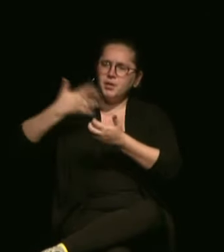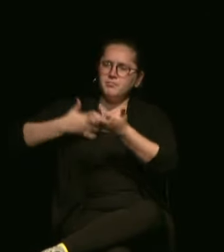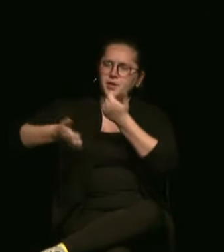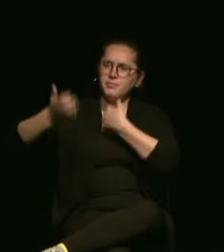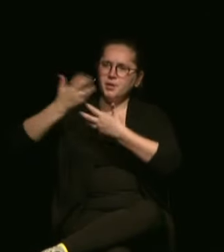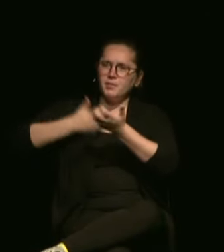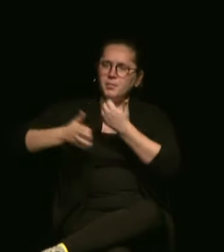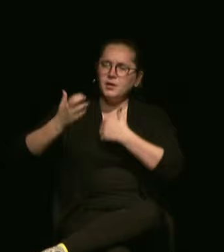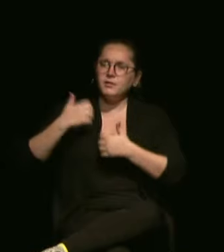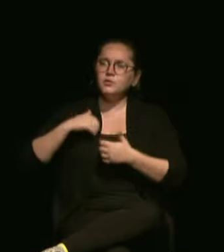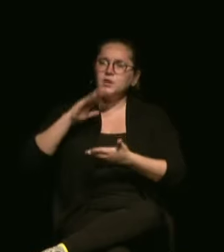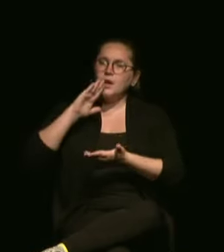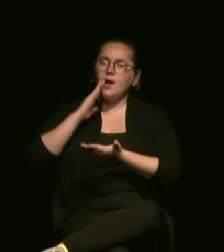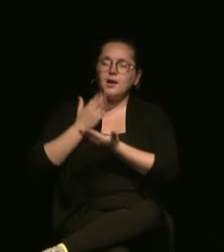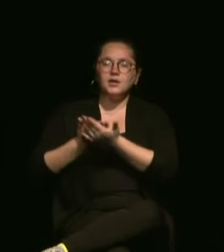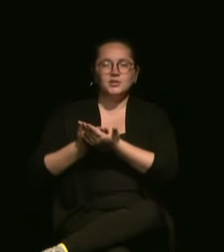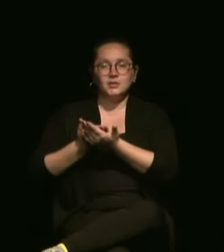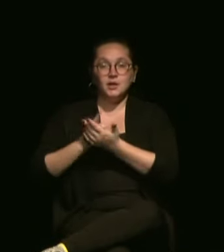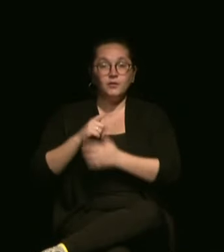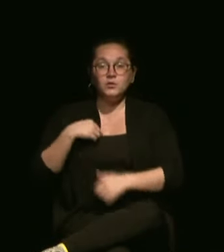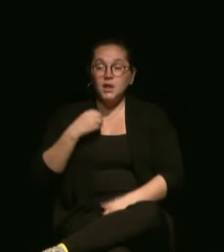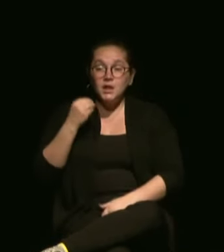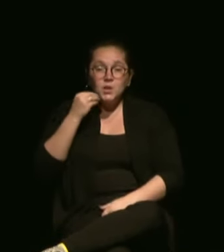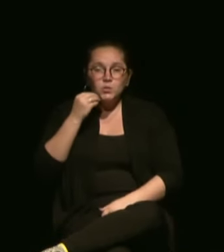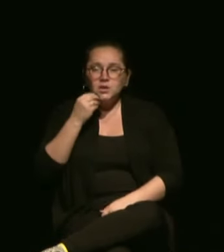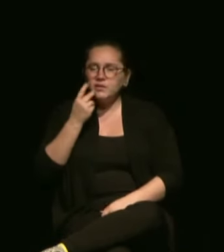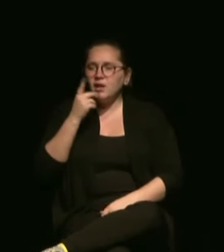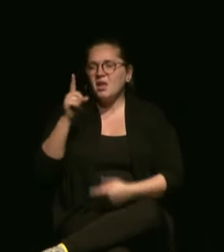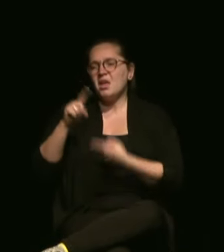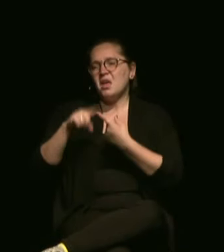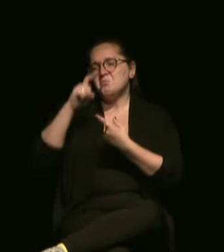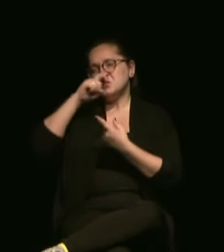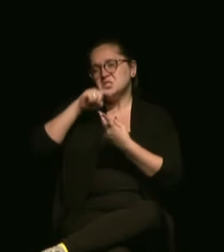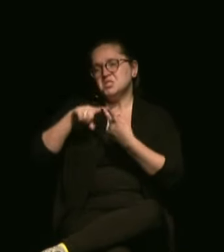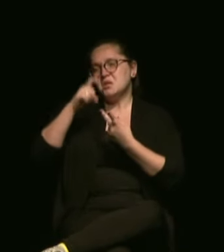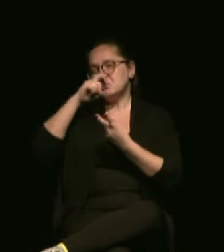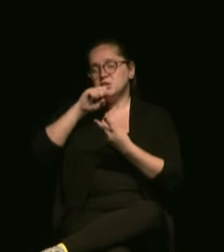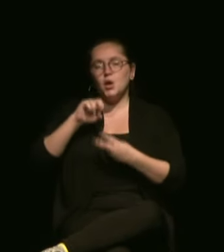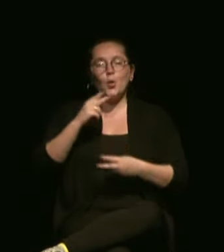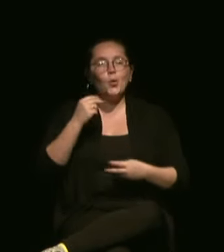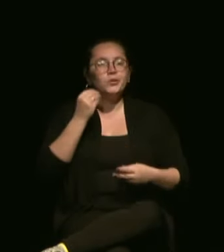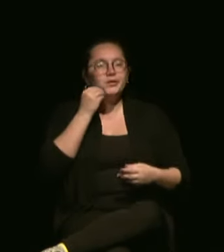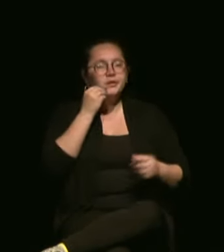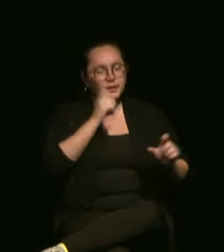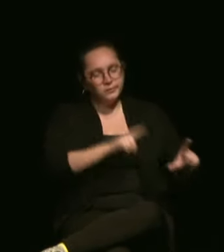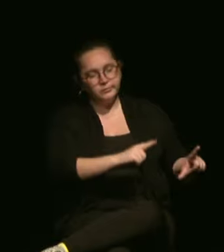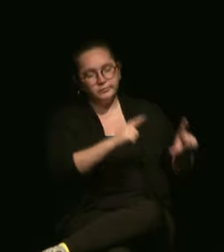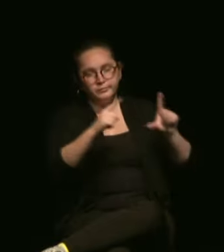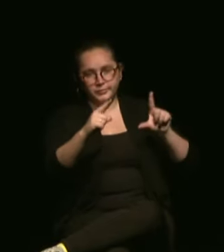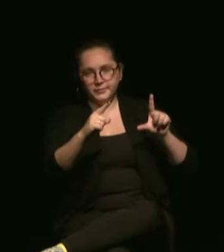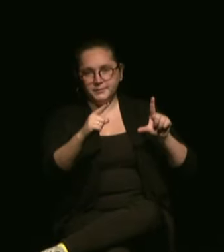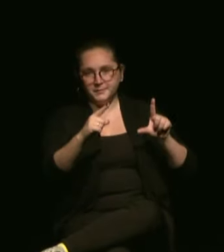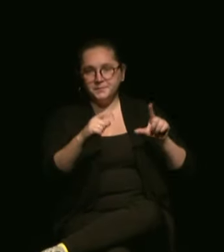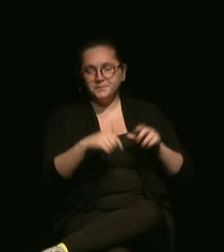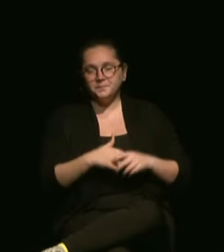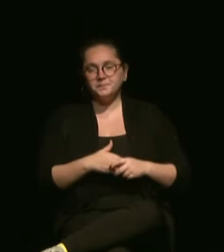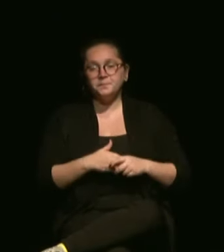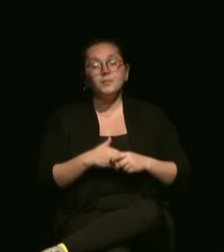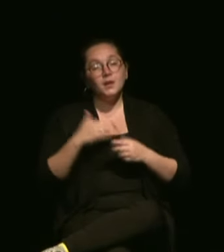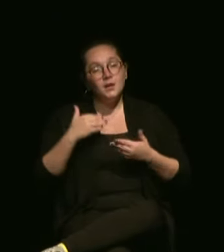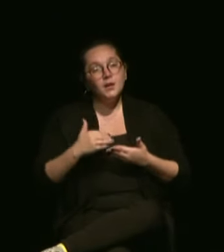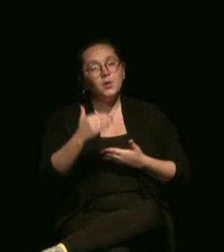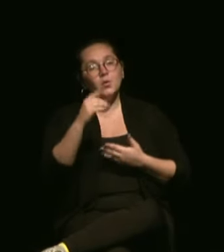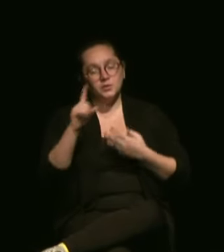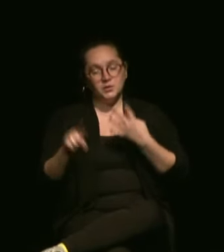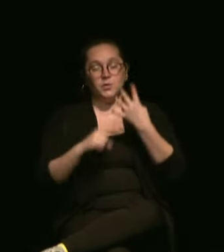tenta desprová-lo, provando que o que ele disse é verdade. E com isso eu entro na quarta característica do